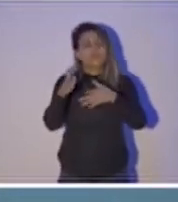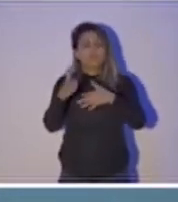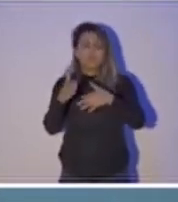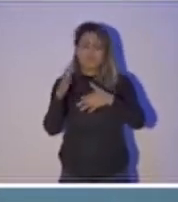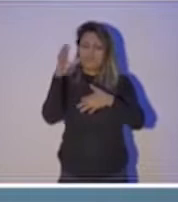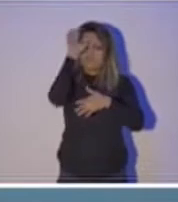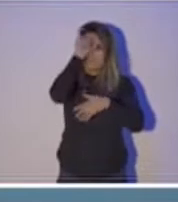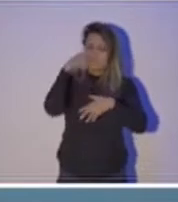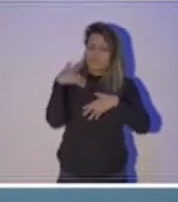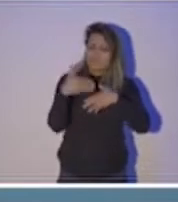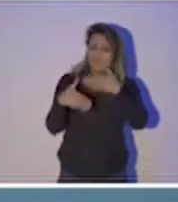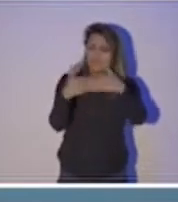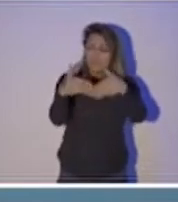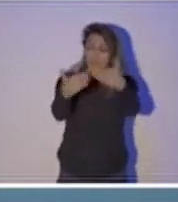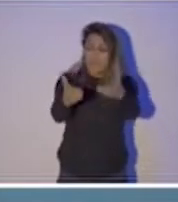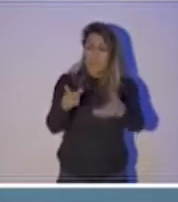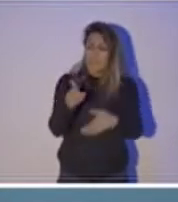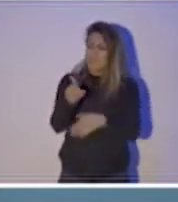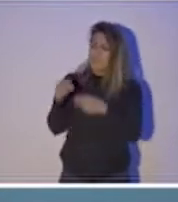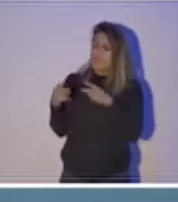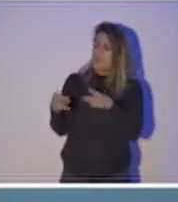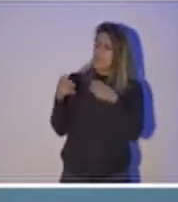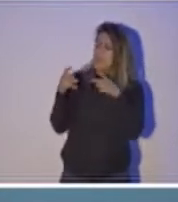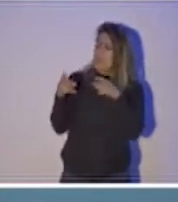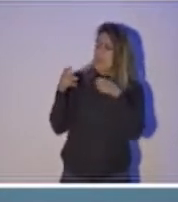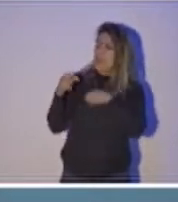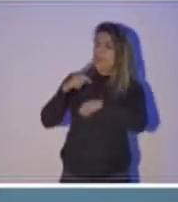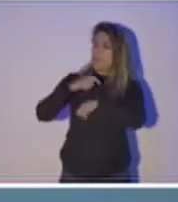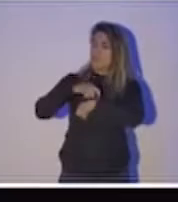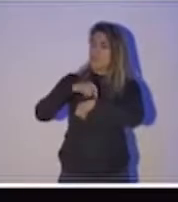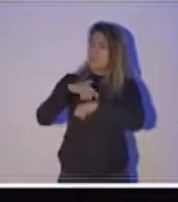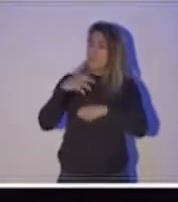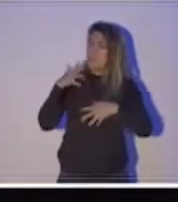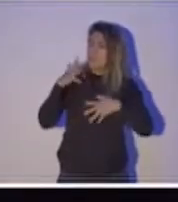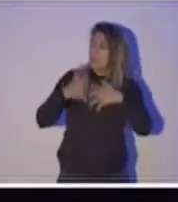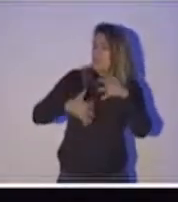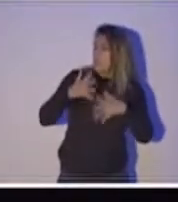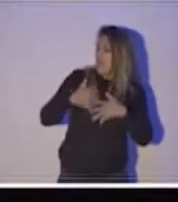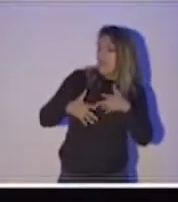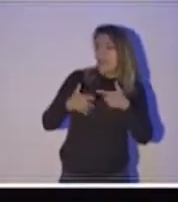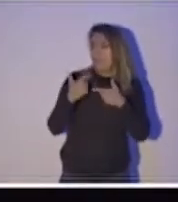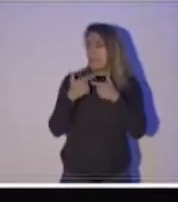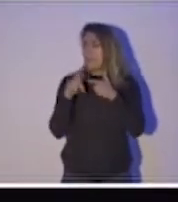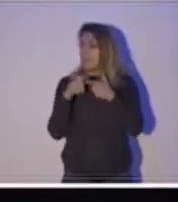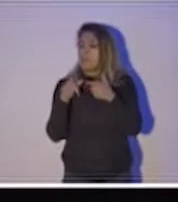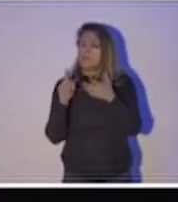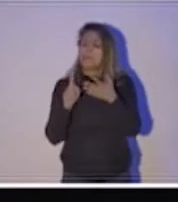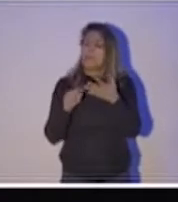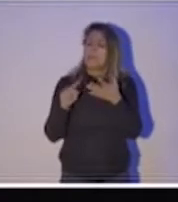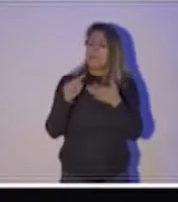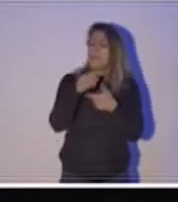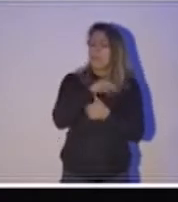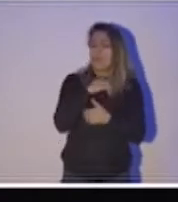vezes, atrapalham esse momento? Bom, assim, quando está